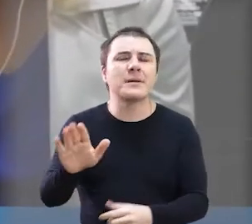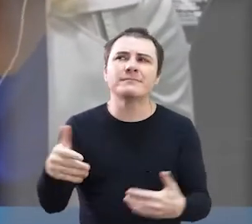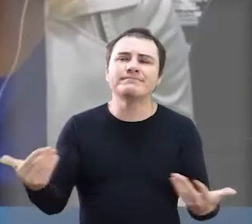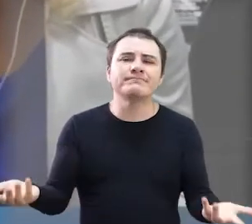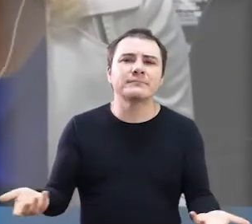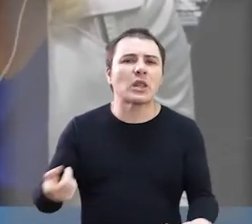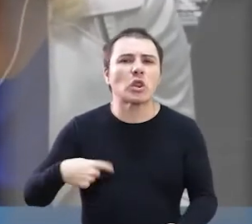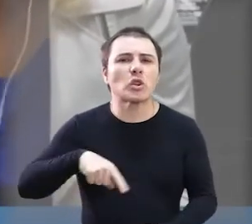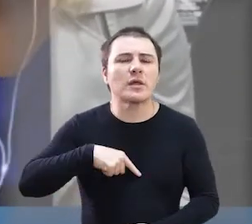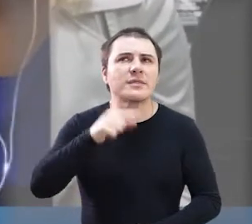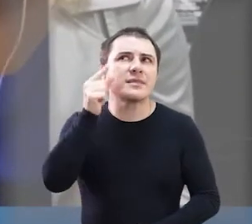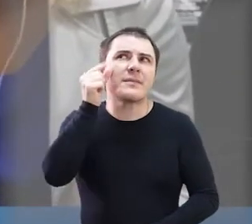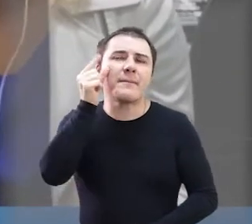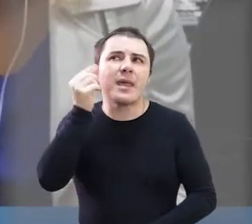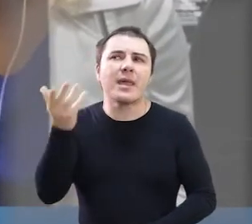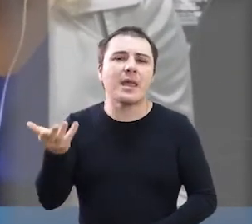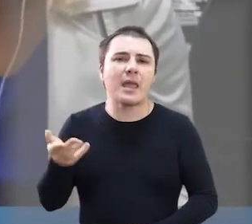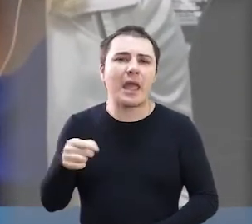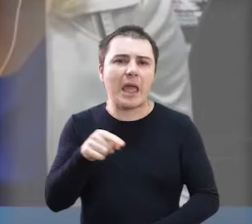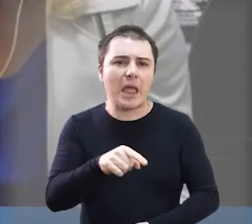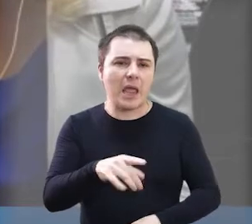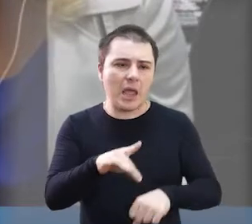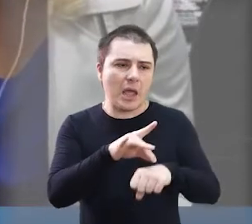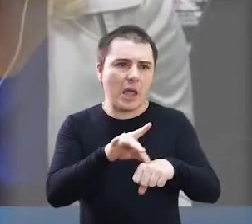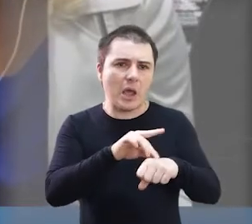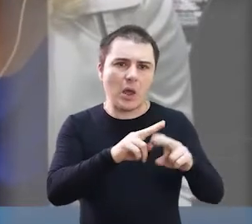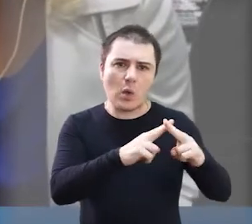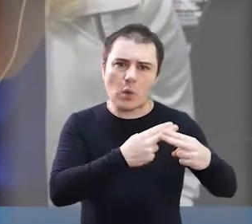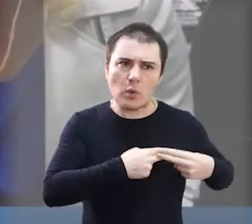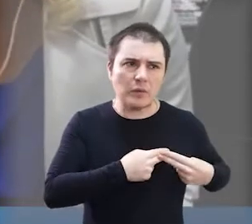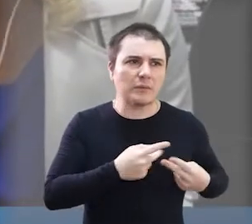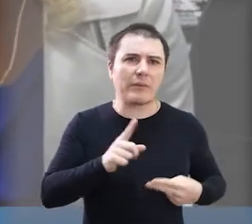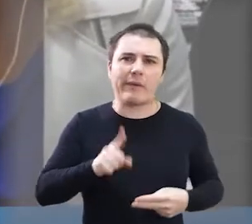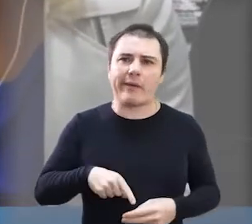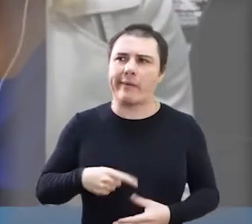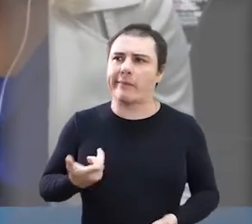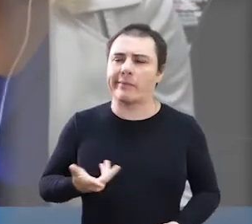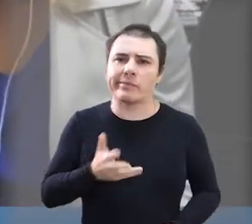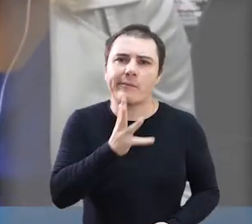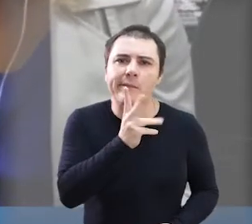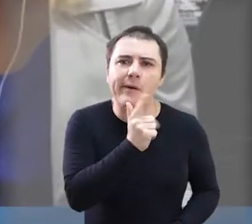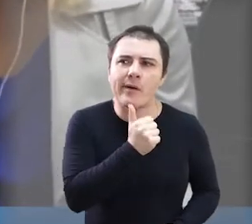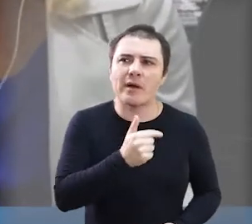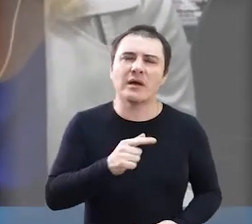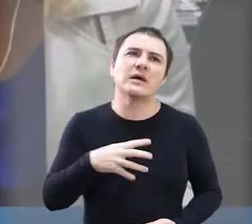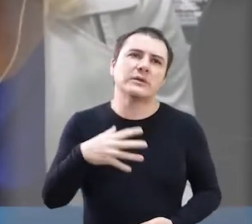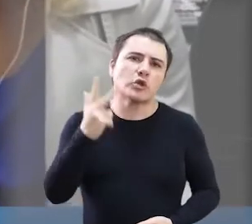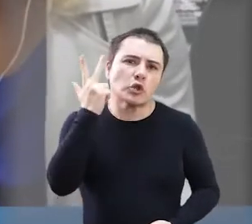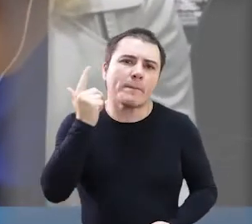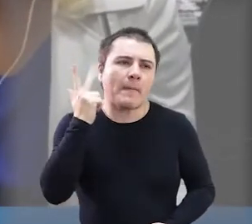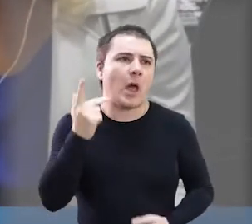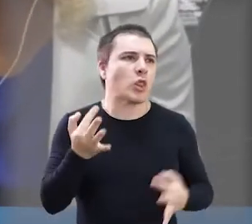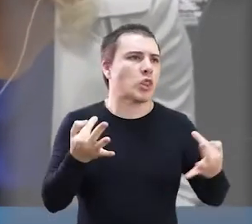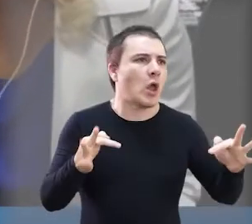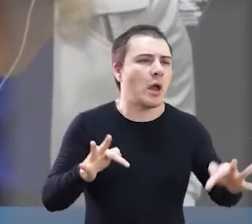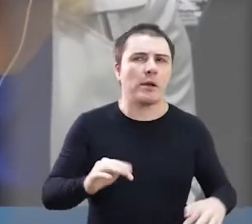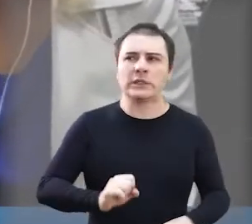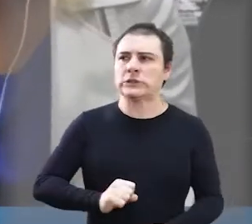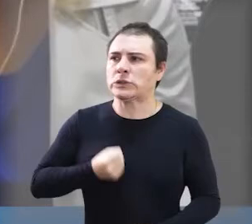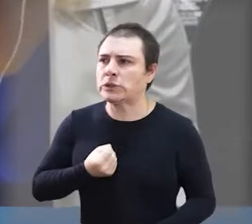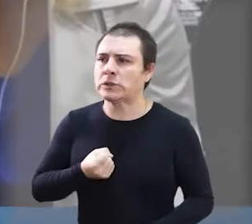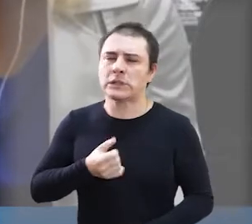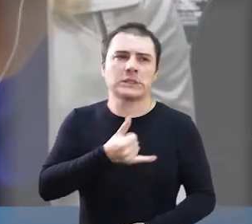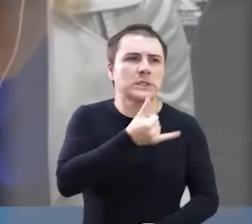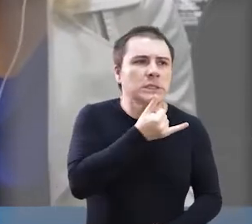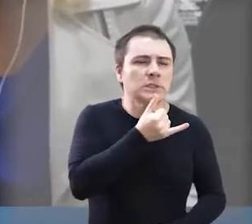e quando saber, Frederico, que esse luto está demasiado demais? Assim, é normal sentir dor, é normal sentir raiva, é